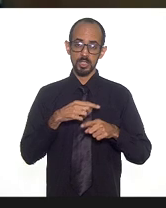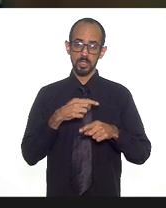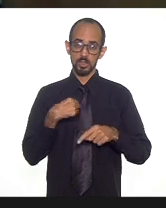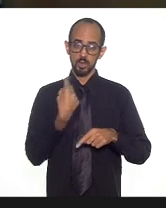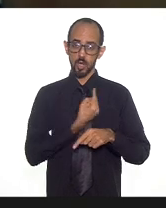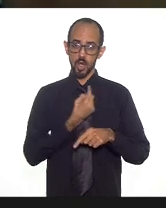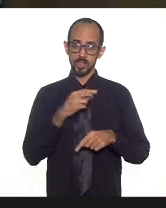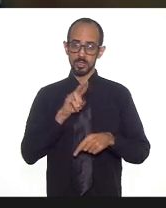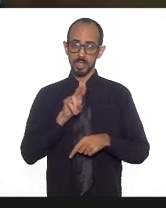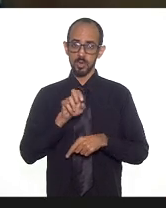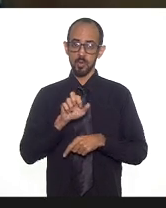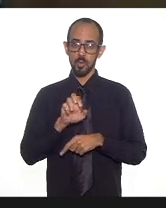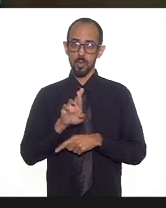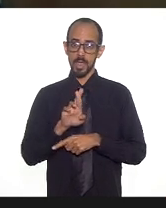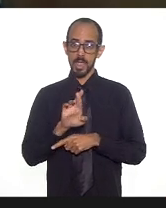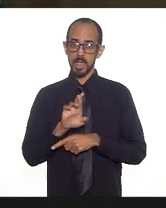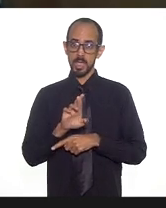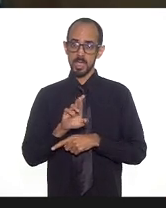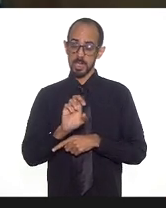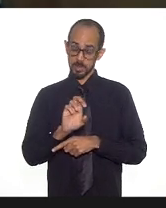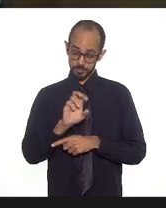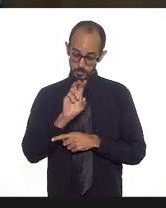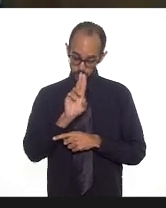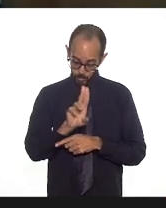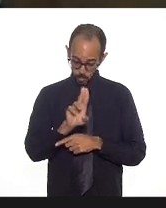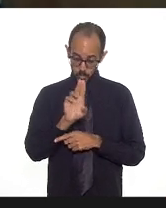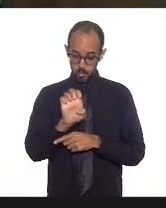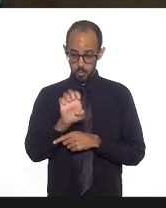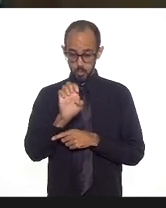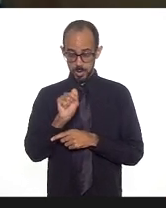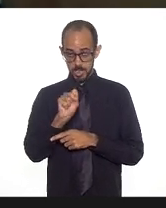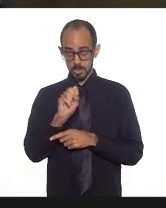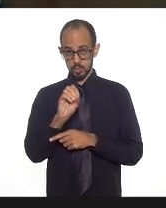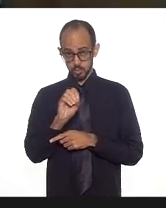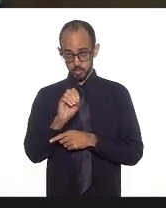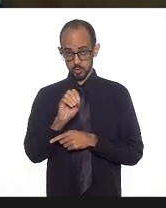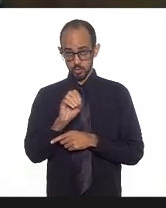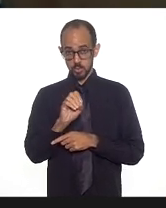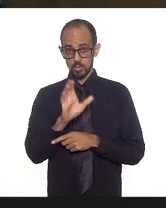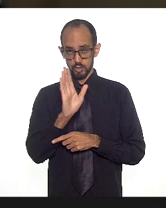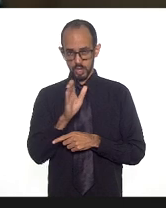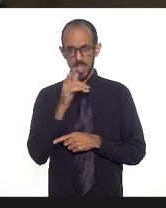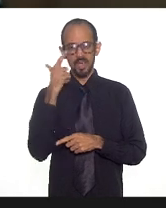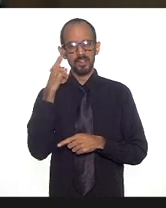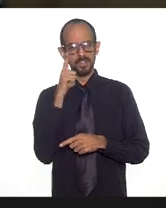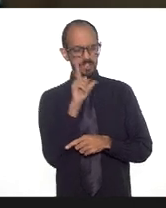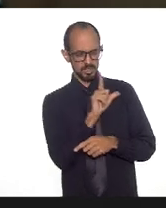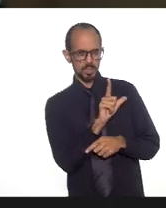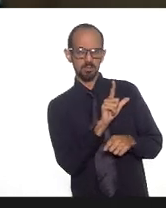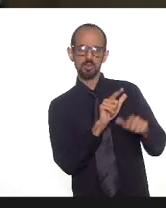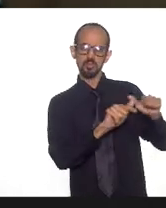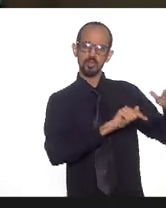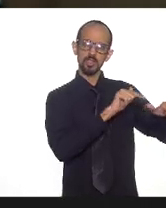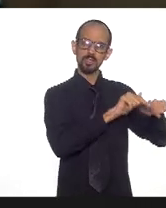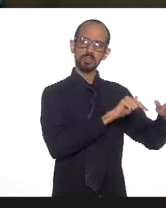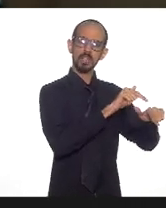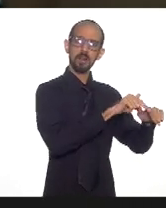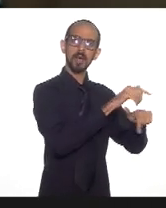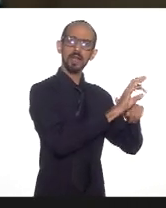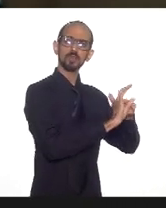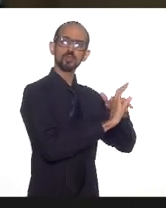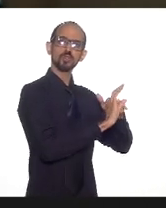enquanto pró-reitora, né, fomos beneficiados por esse trabalho sensacional dos